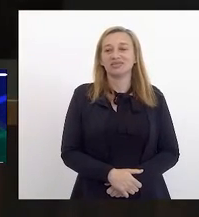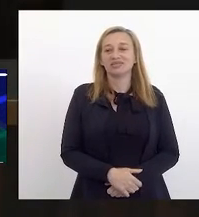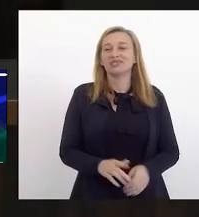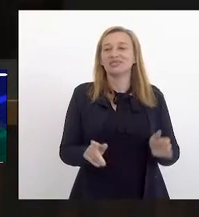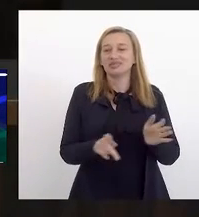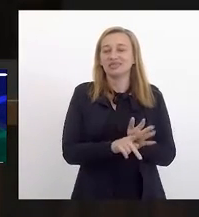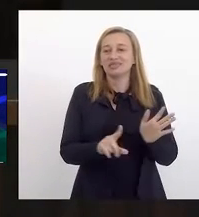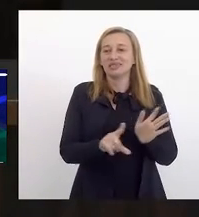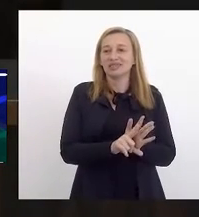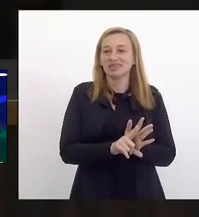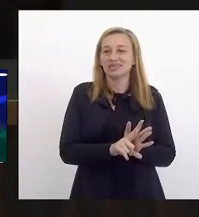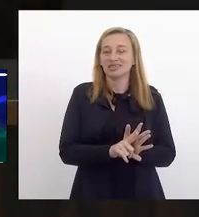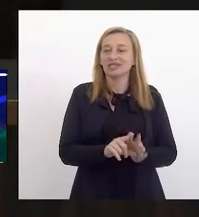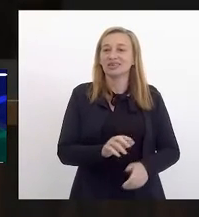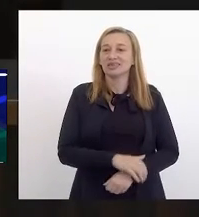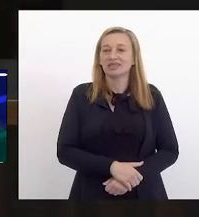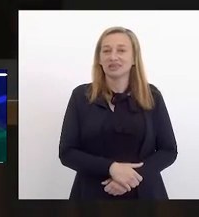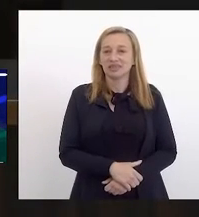Projeto de lei